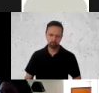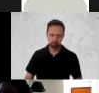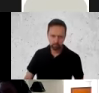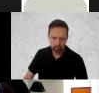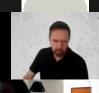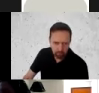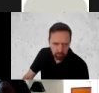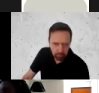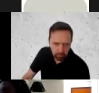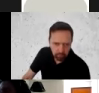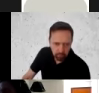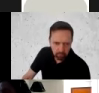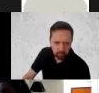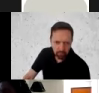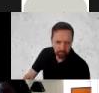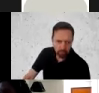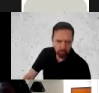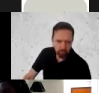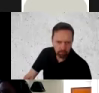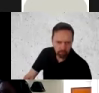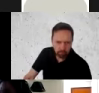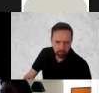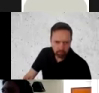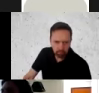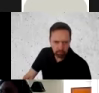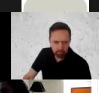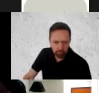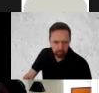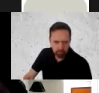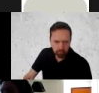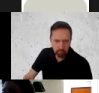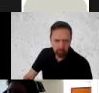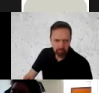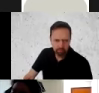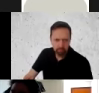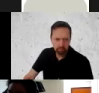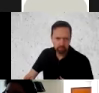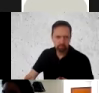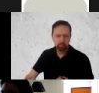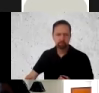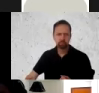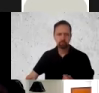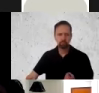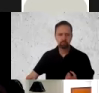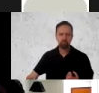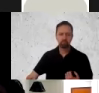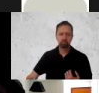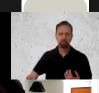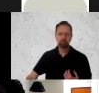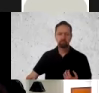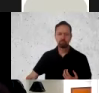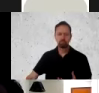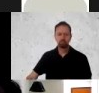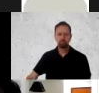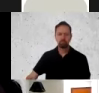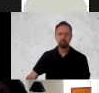do ano de 2005, que é quando essa lei entra em vigor. Pode ver que antes os coeficientes